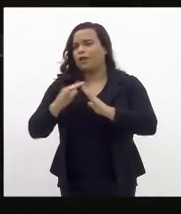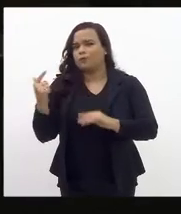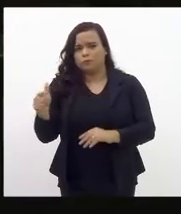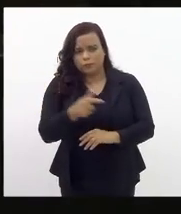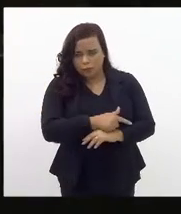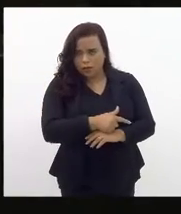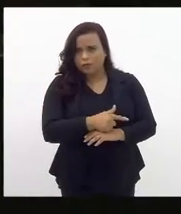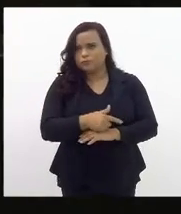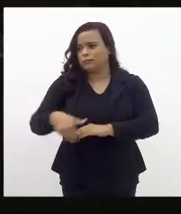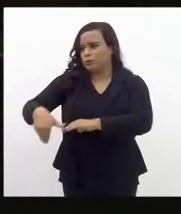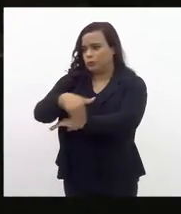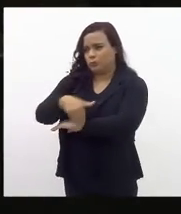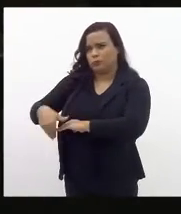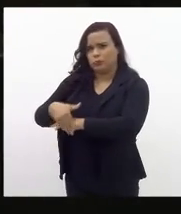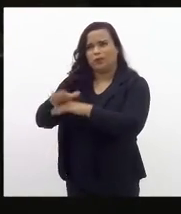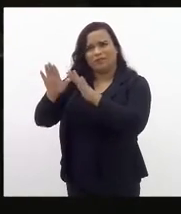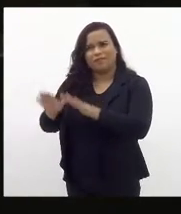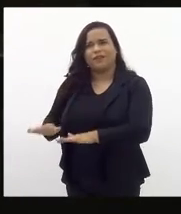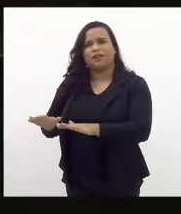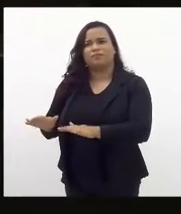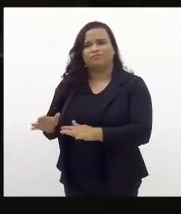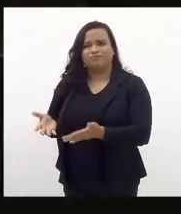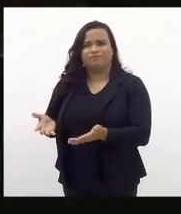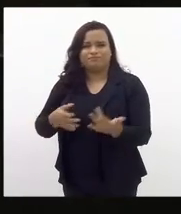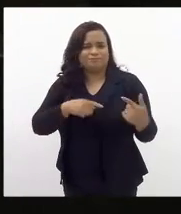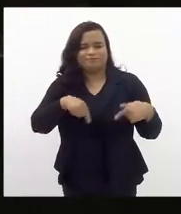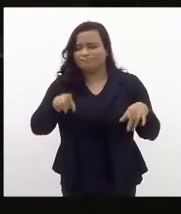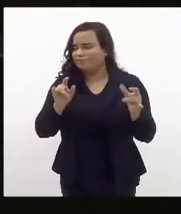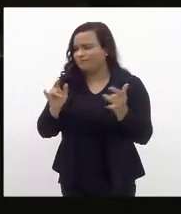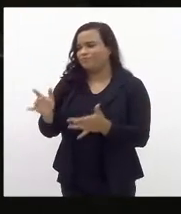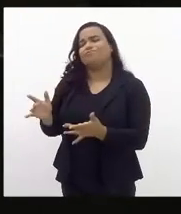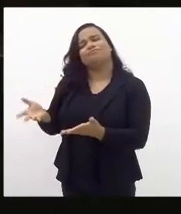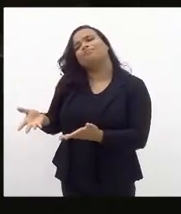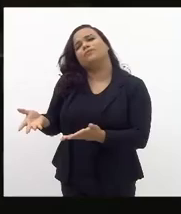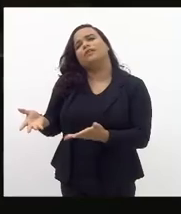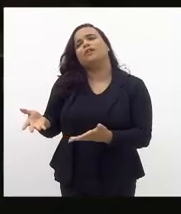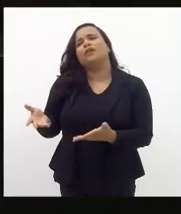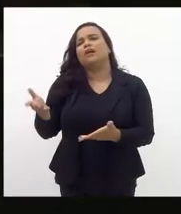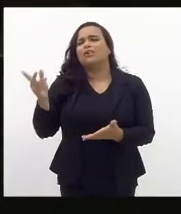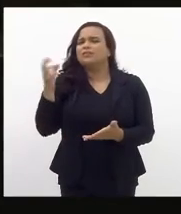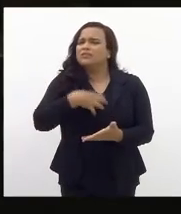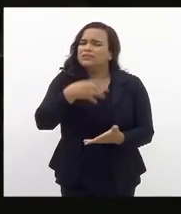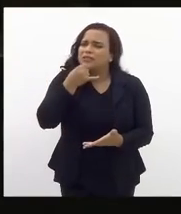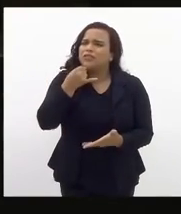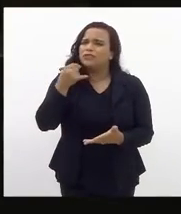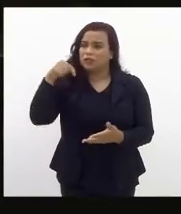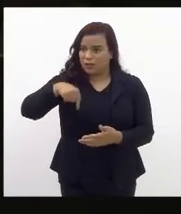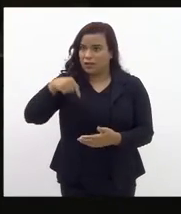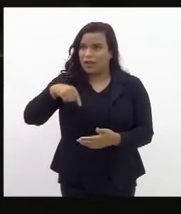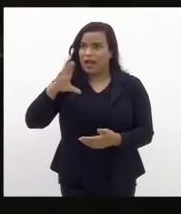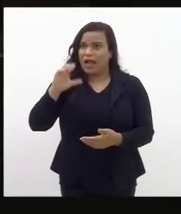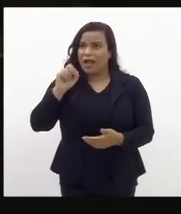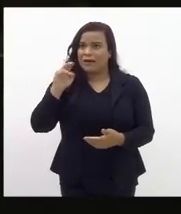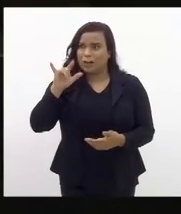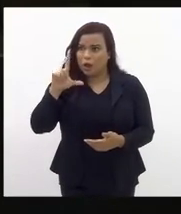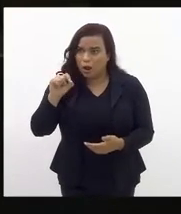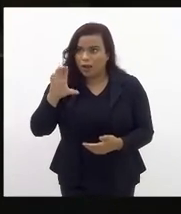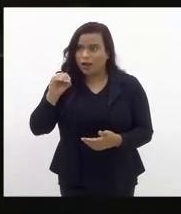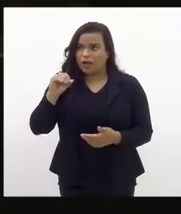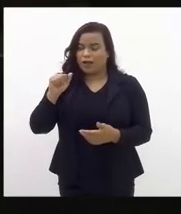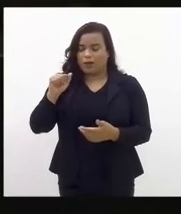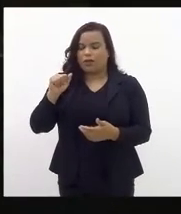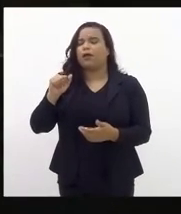está lastimável, né? Quando a gente chega aqui, tanto na Carioca quanto na Cinelândia, são famílias